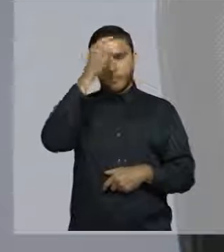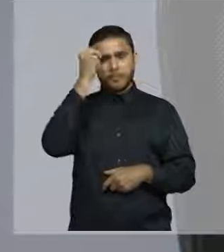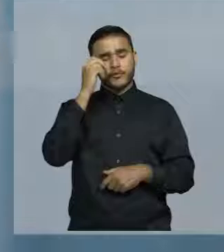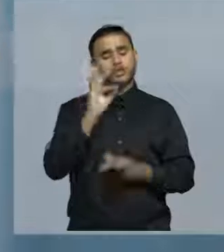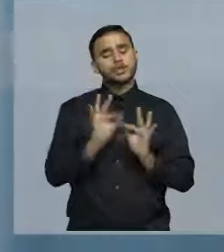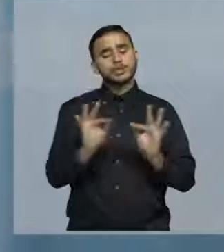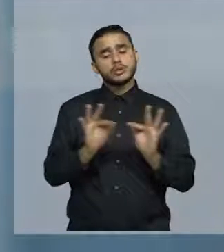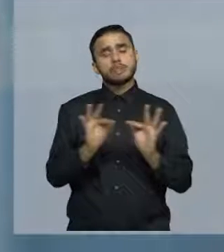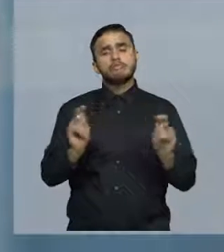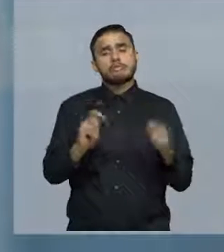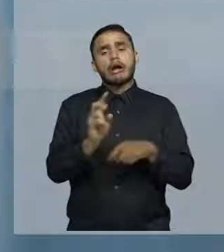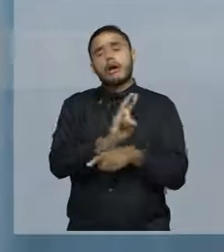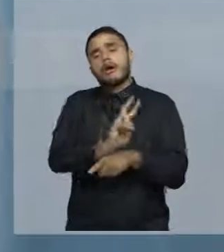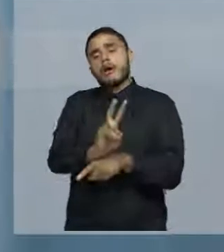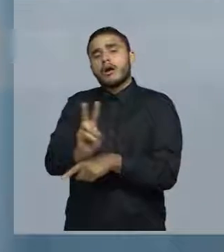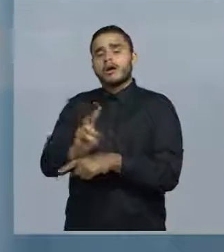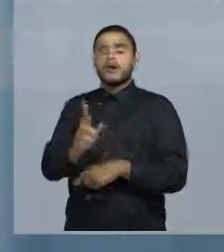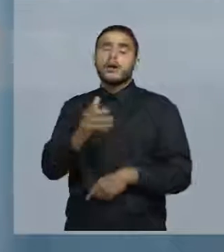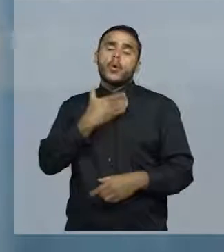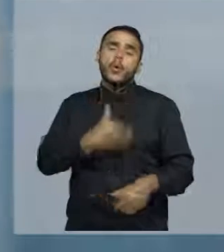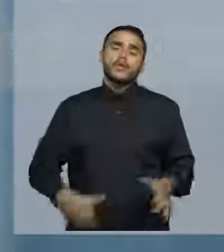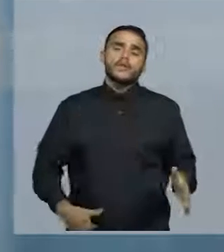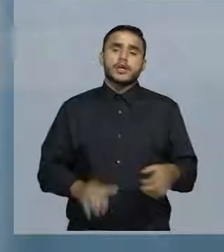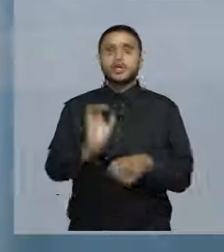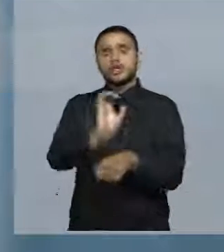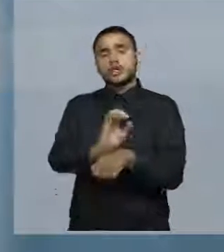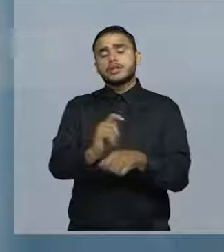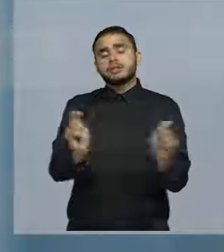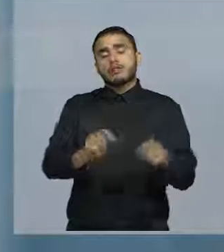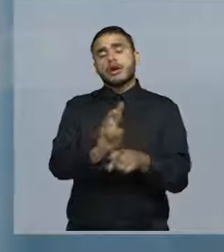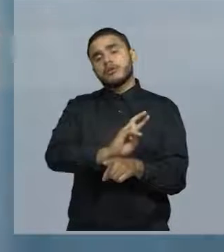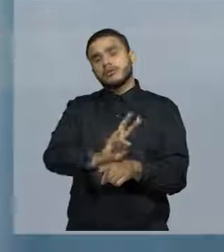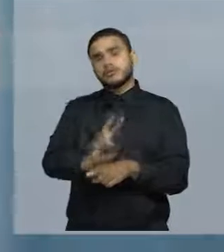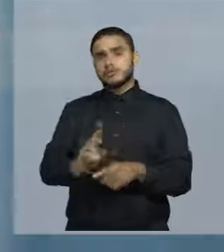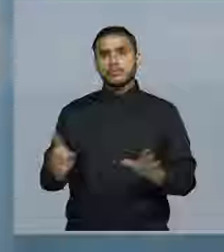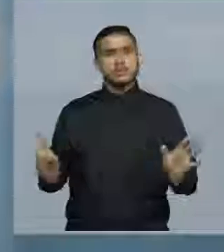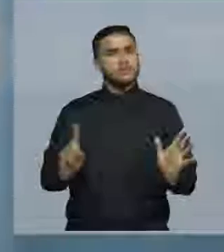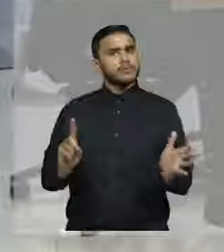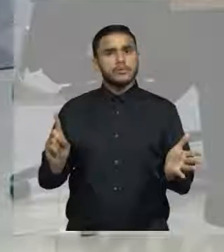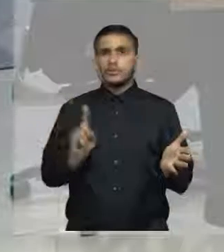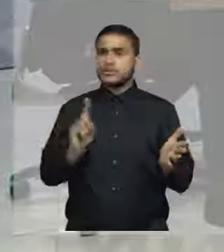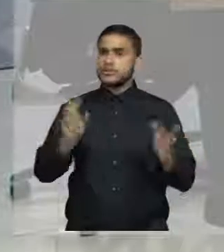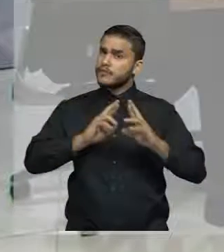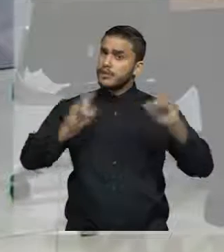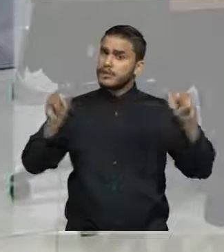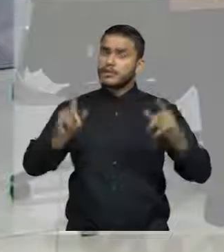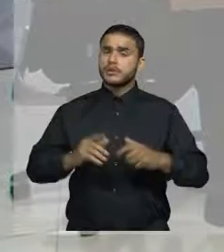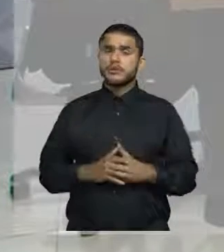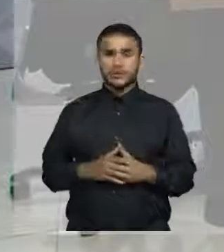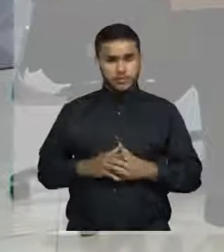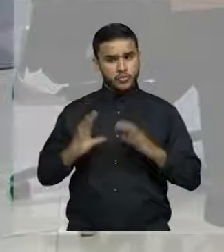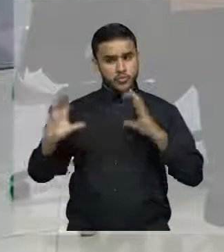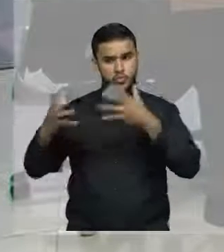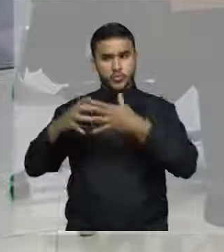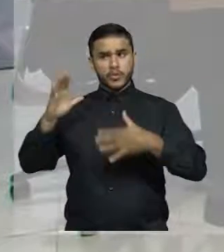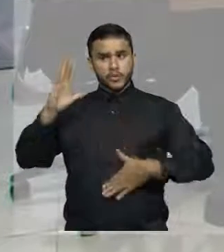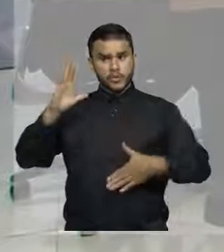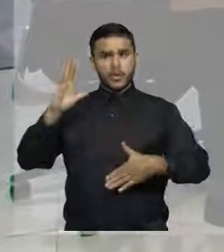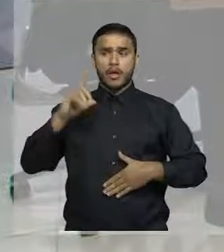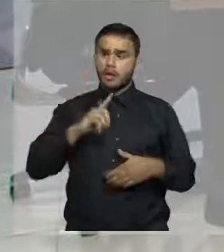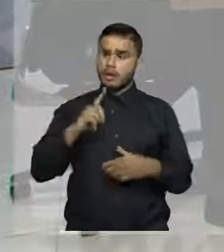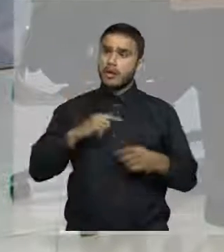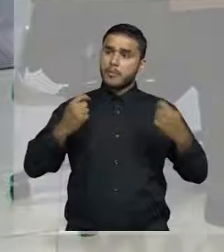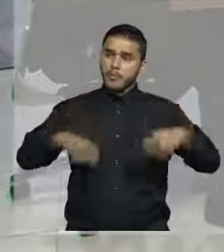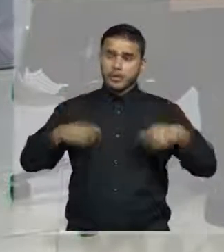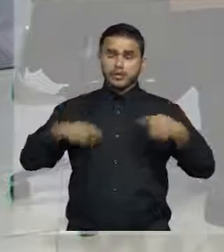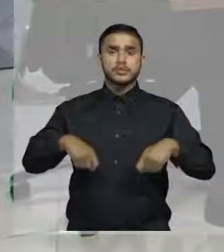faca, né? A gente tem hoje essa organização, embora com muitas falhas, mas tem uma articulação nacional que